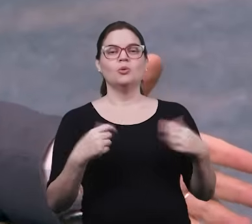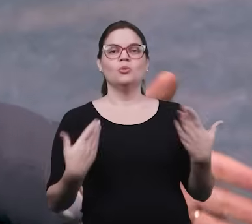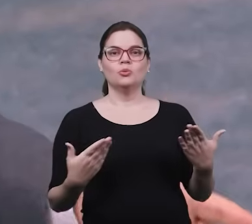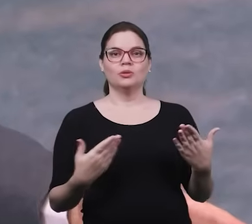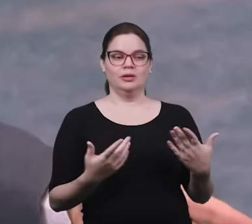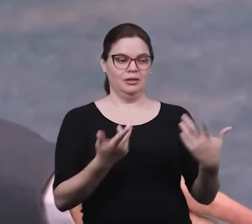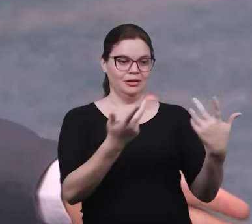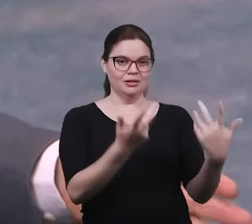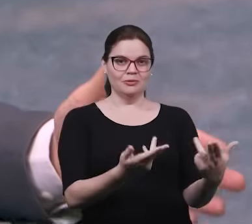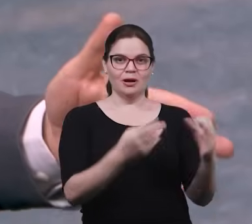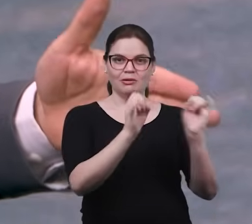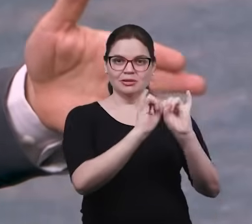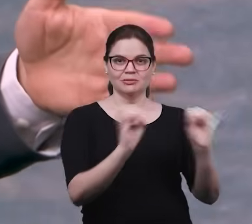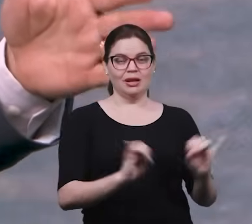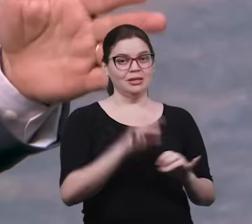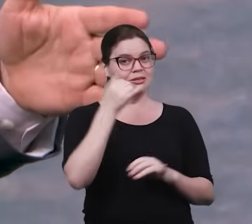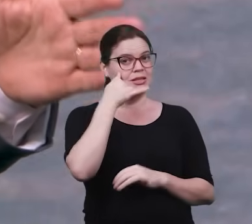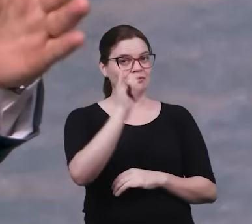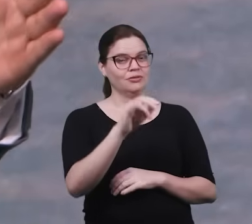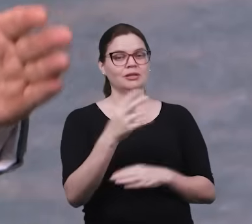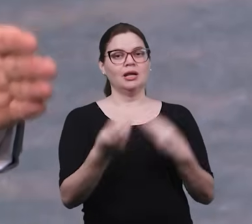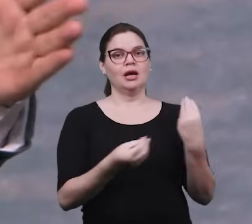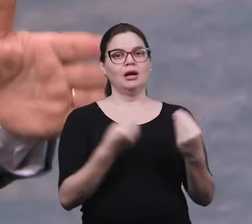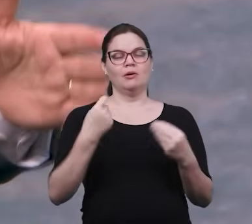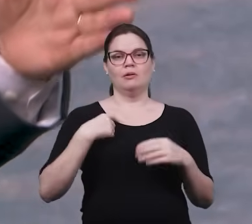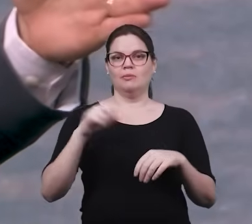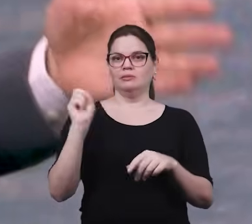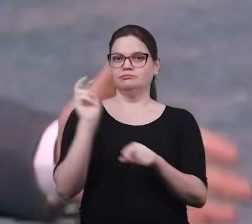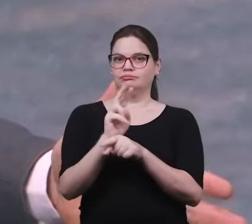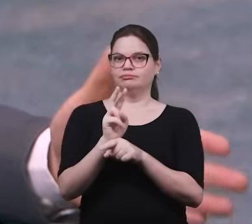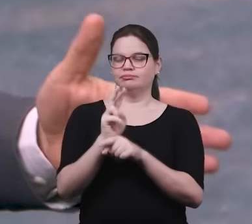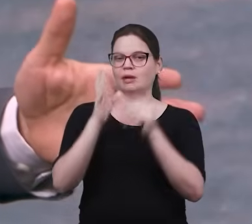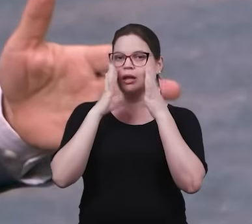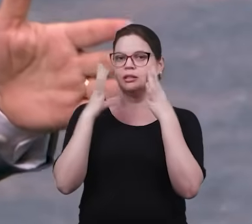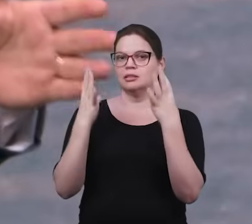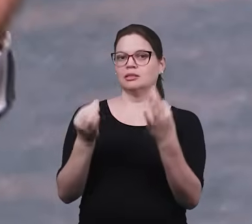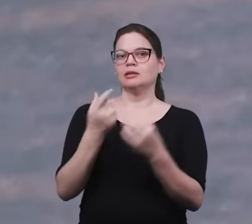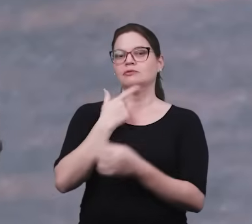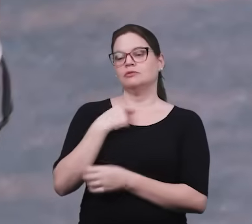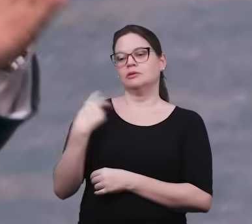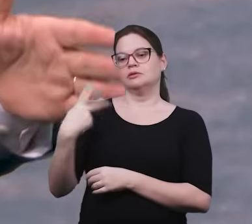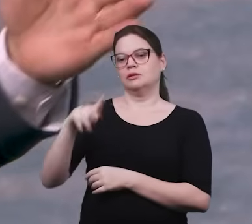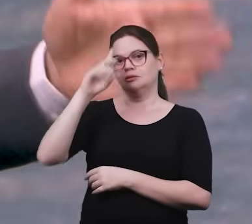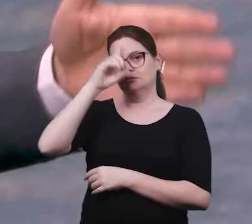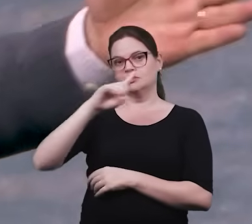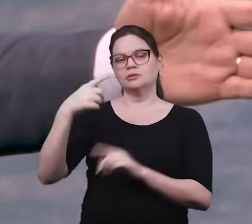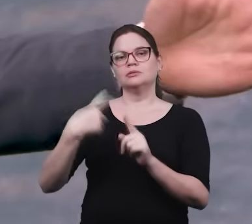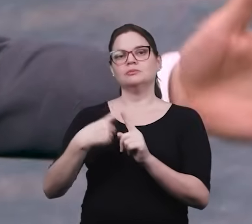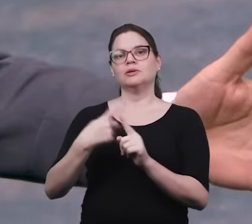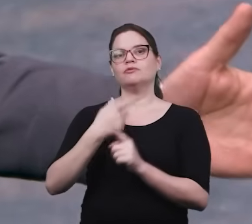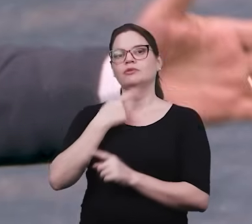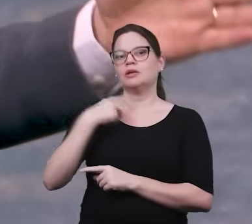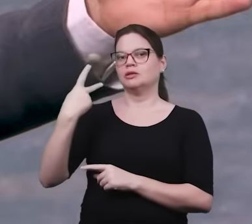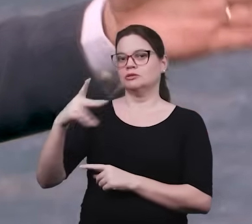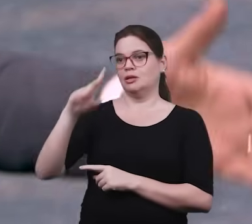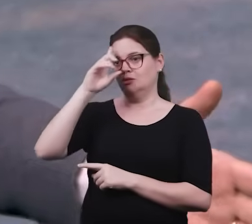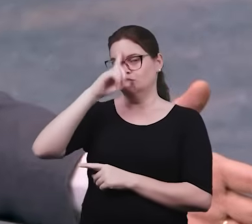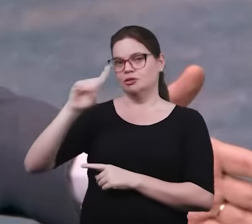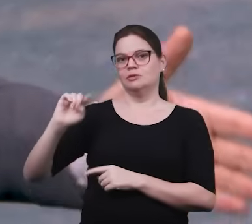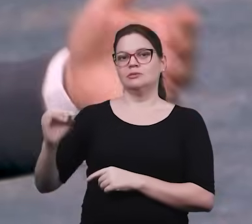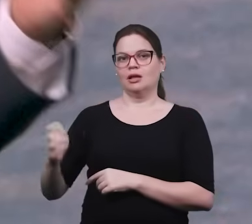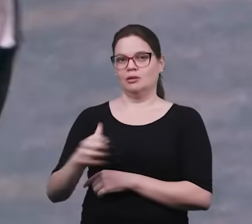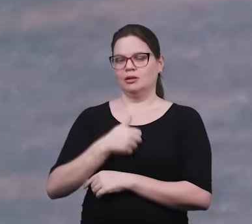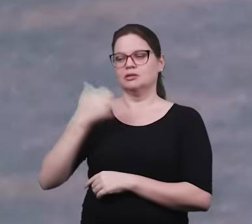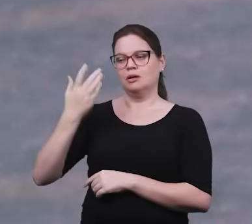no laço da idolatria é exatamente estar sempre atento à vontade de Deus. Perfeito. A vontade do Senhor nos leva à adoração Perfeito. a